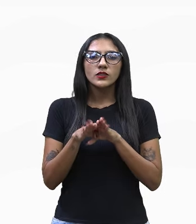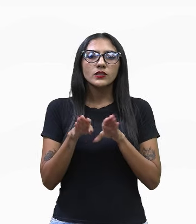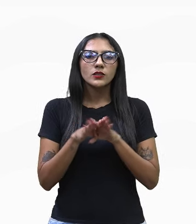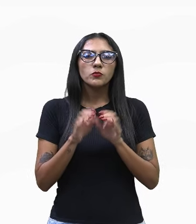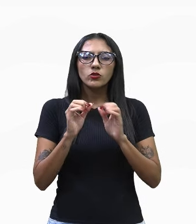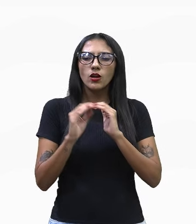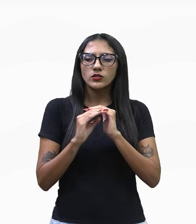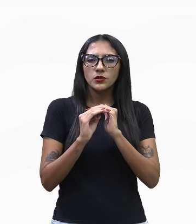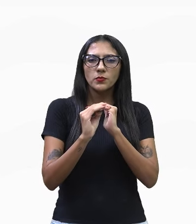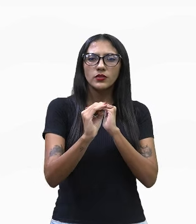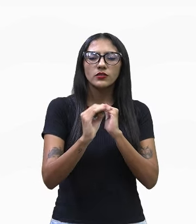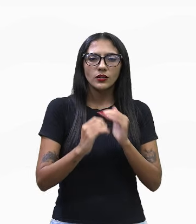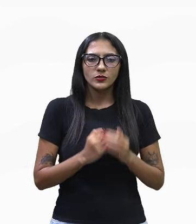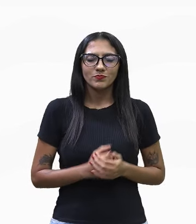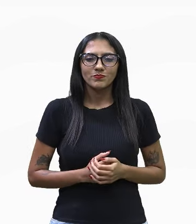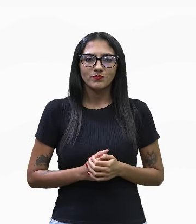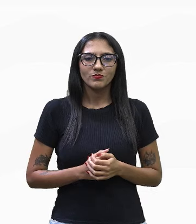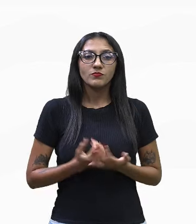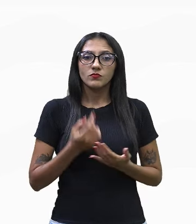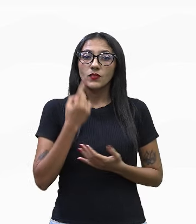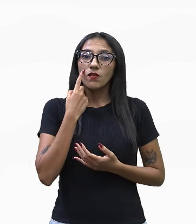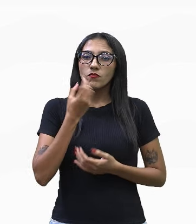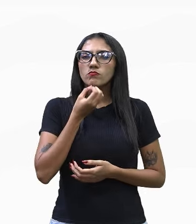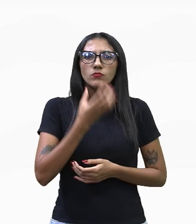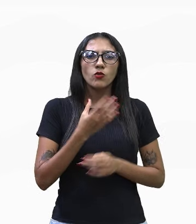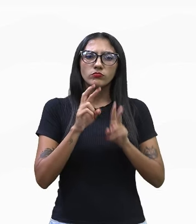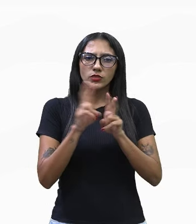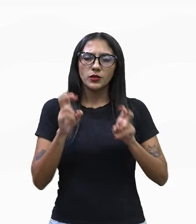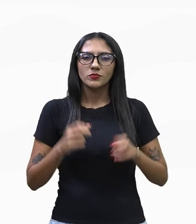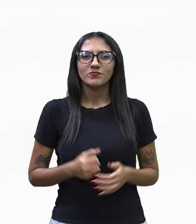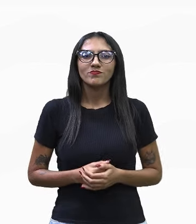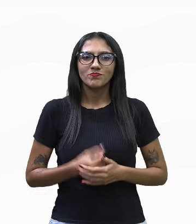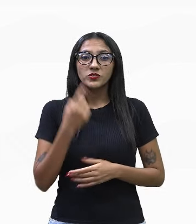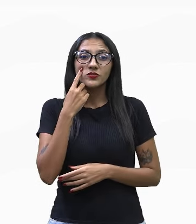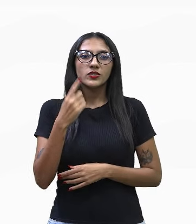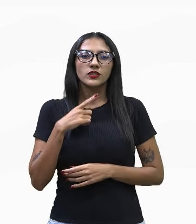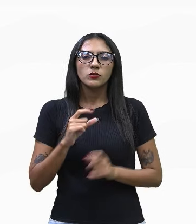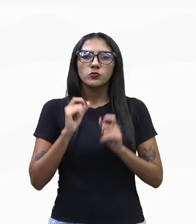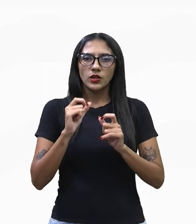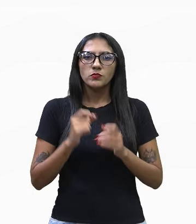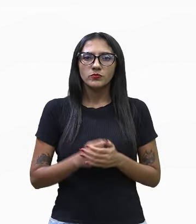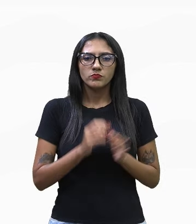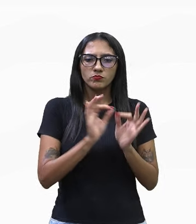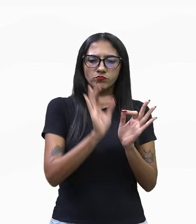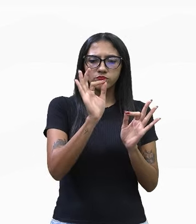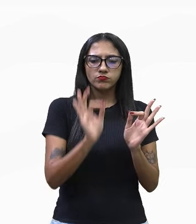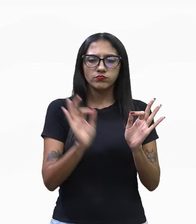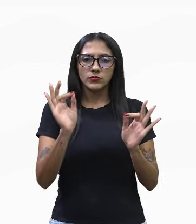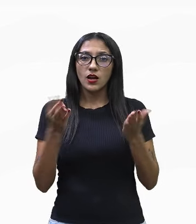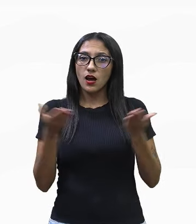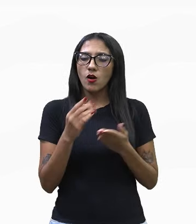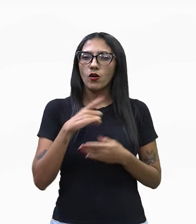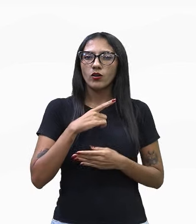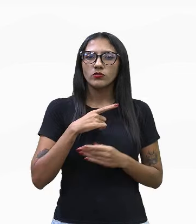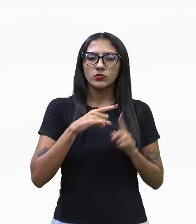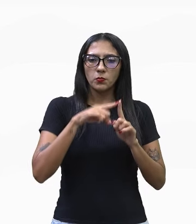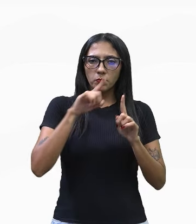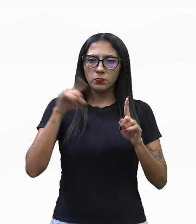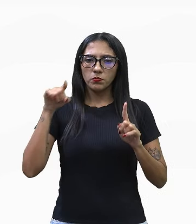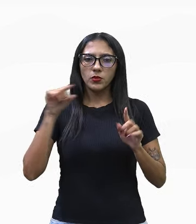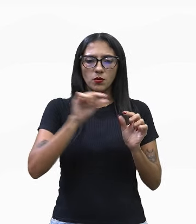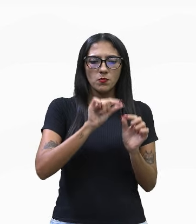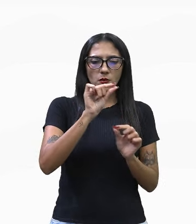í Olha aí já começa com um bom título aí o gráfico Saímos de um gráfico de linhas agora estamos em um gráfico de colunas que apresenta